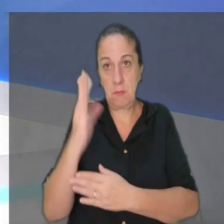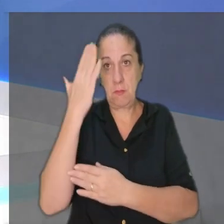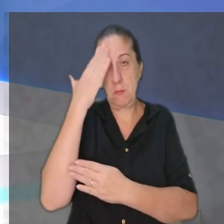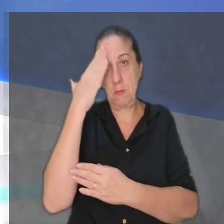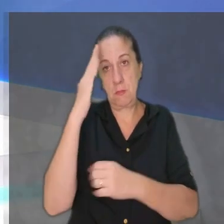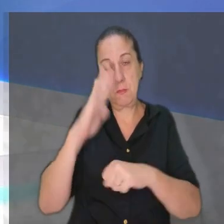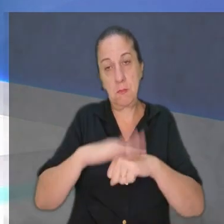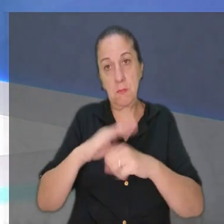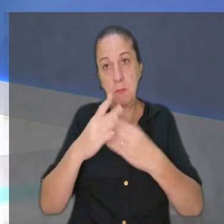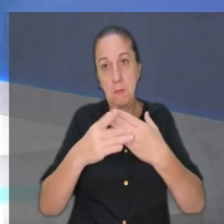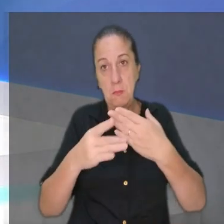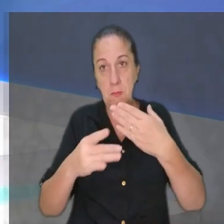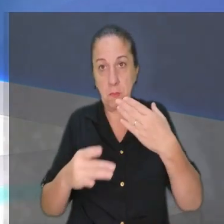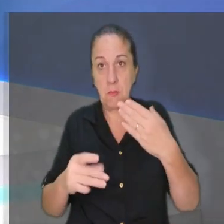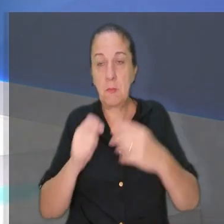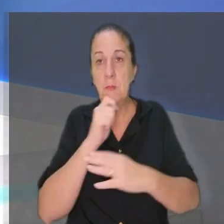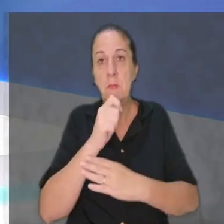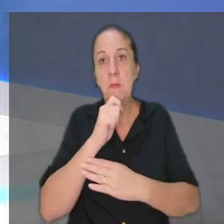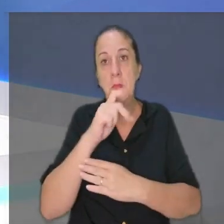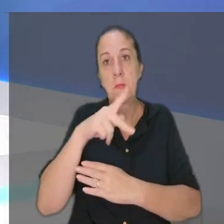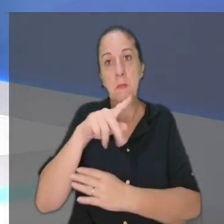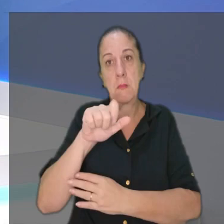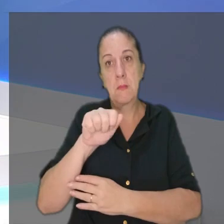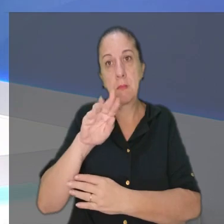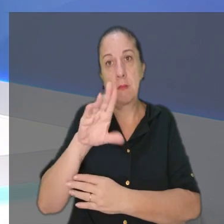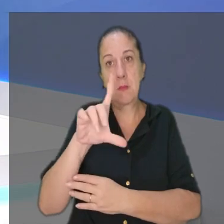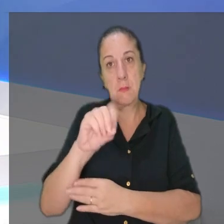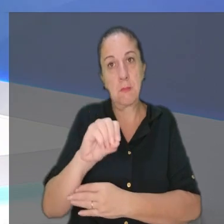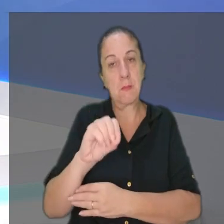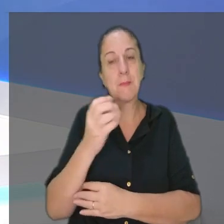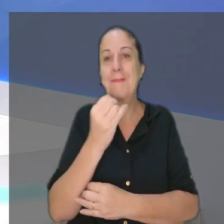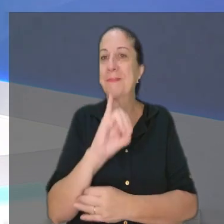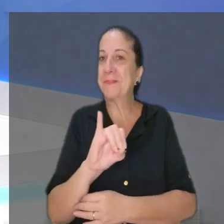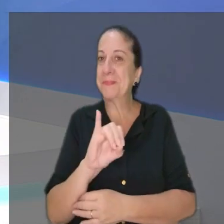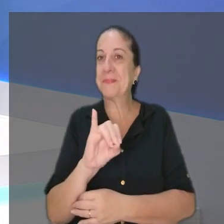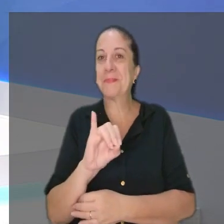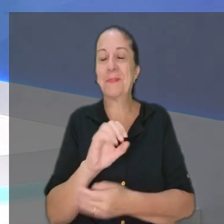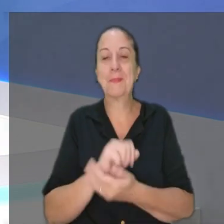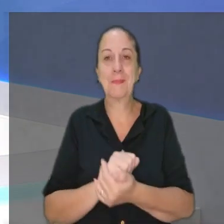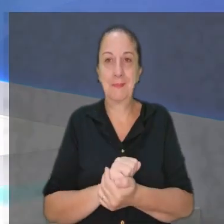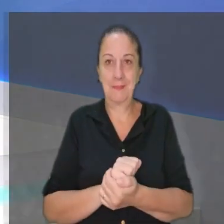saber mais detalhes com o repórter Pablo Lemos. Oi, Pablo.